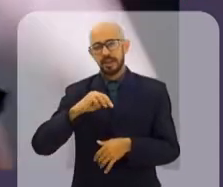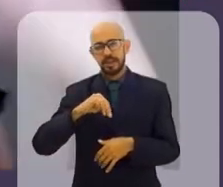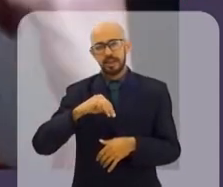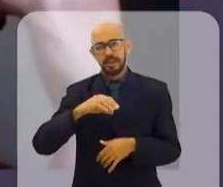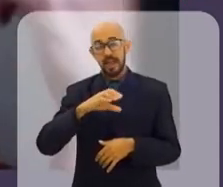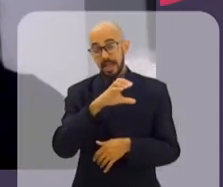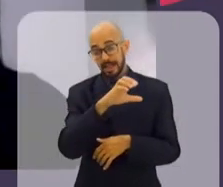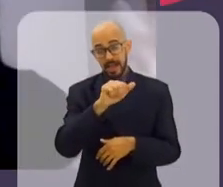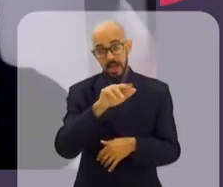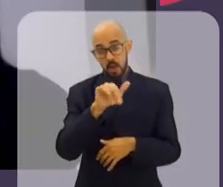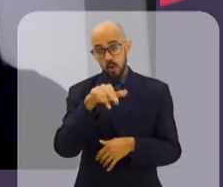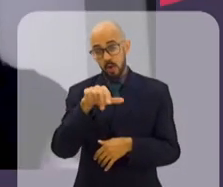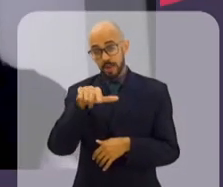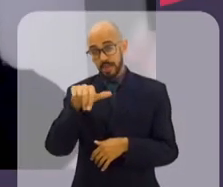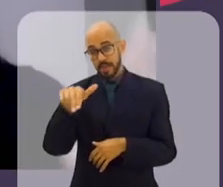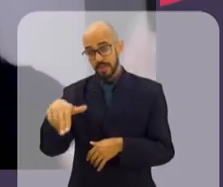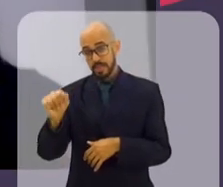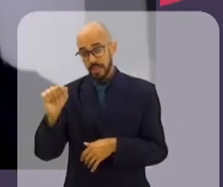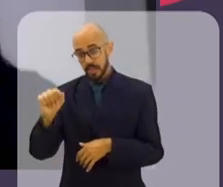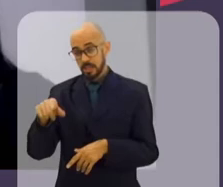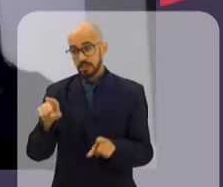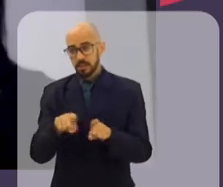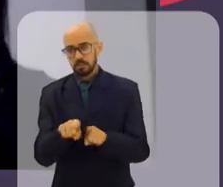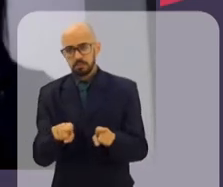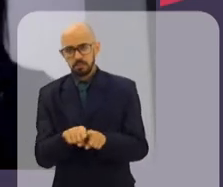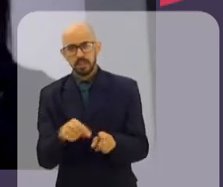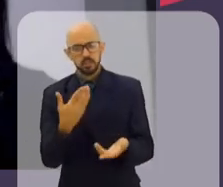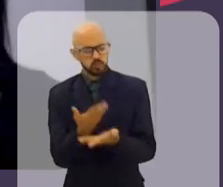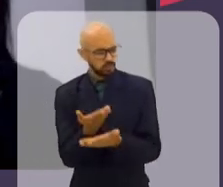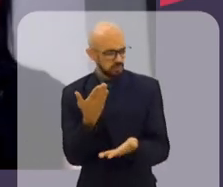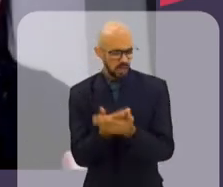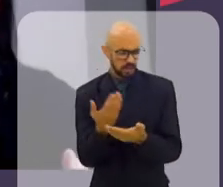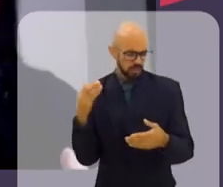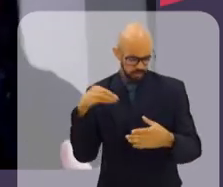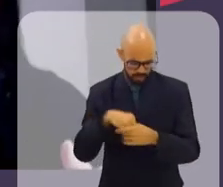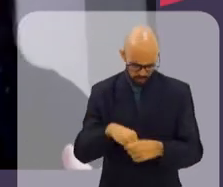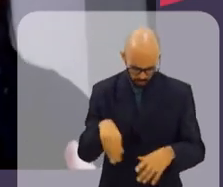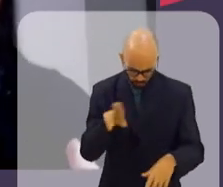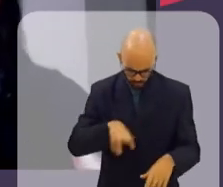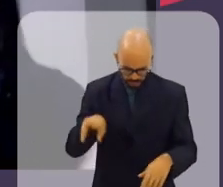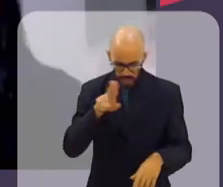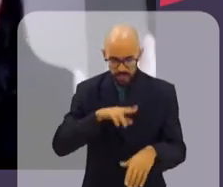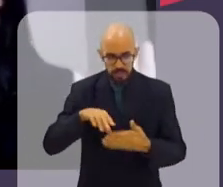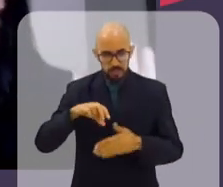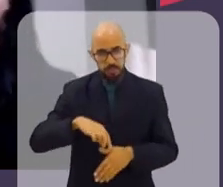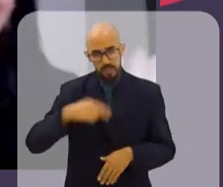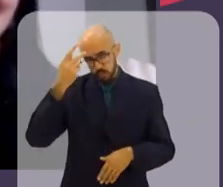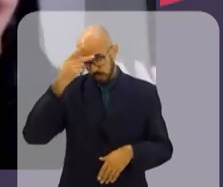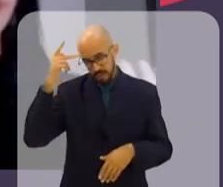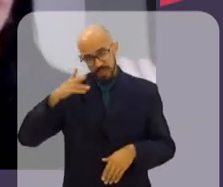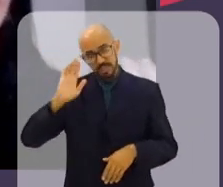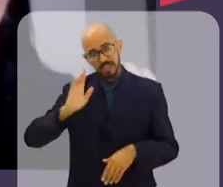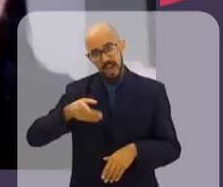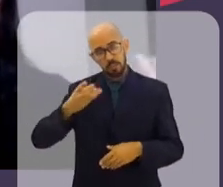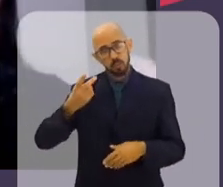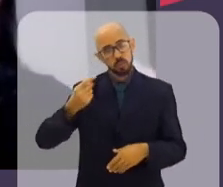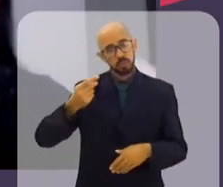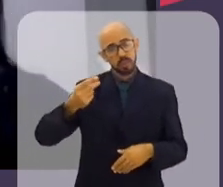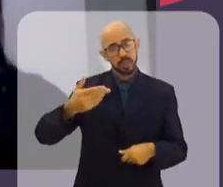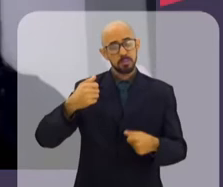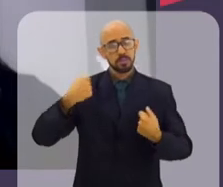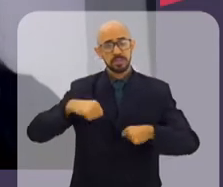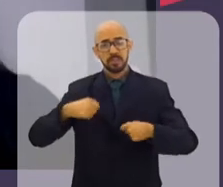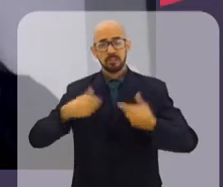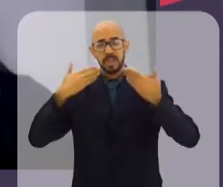de Jesus. As mulheres que agora a gente está começando em peso a estudar dentro da universidade, mas que já deveriam ser vozes lá atrás, há muito tempo,